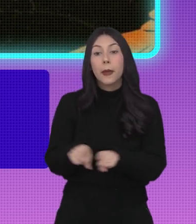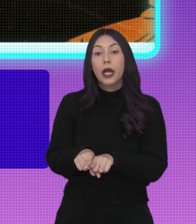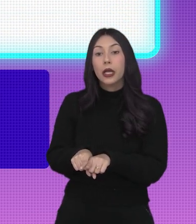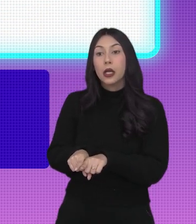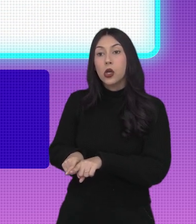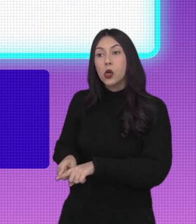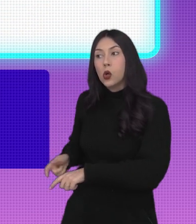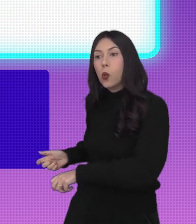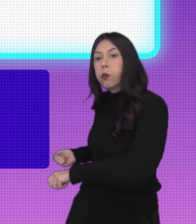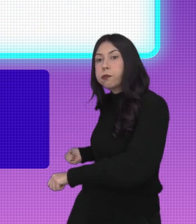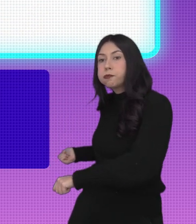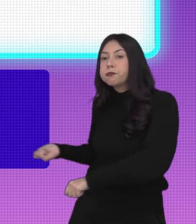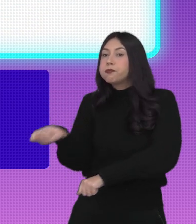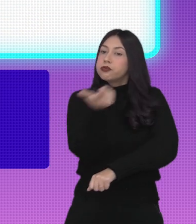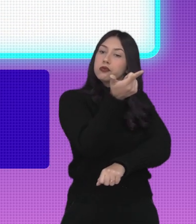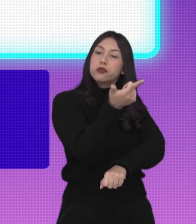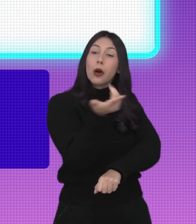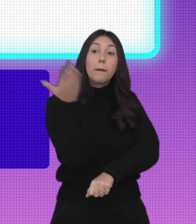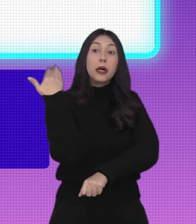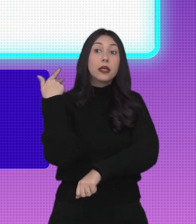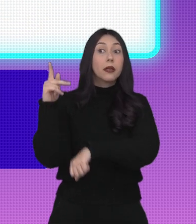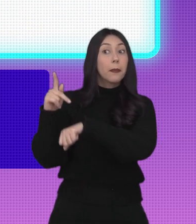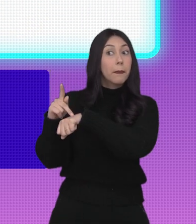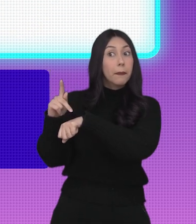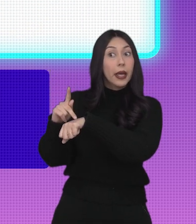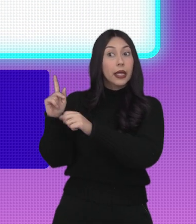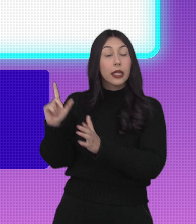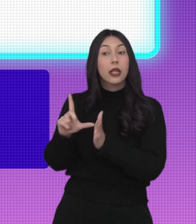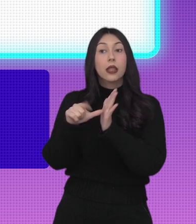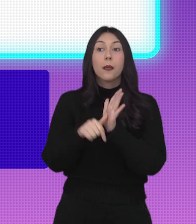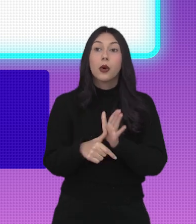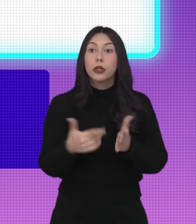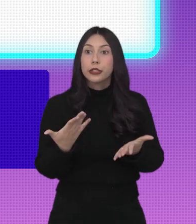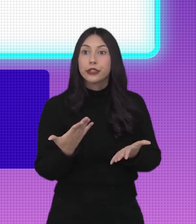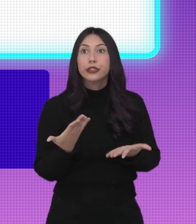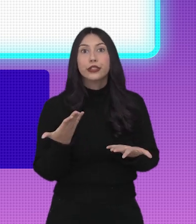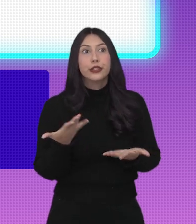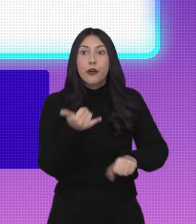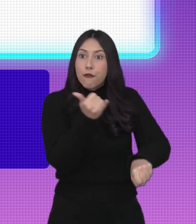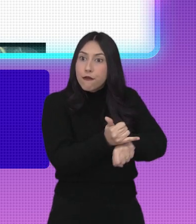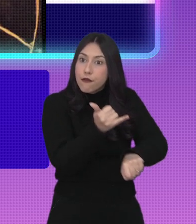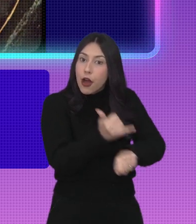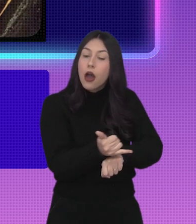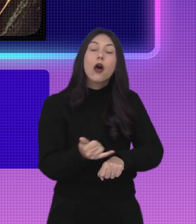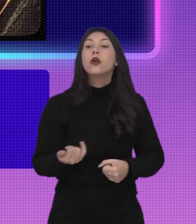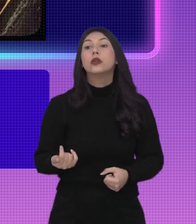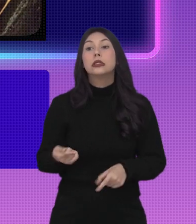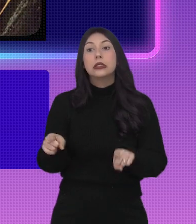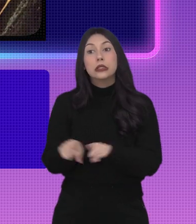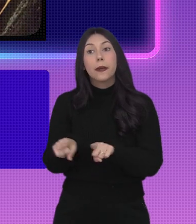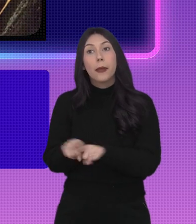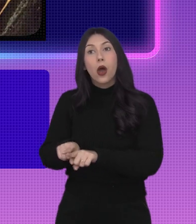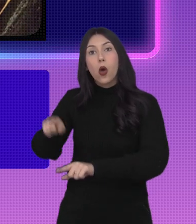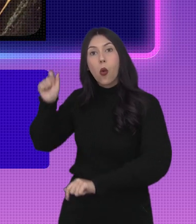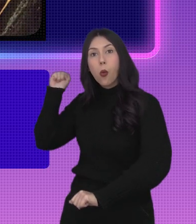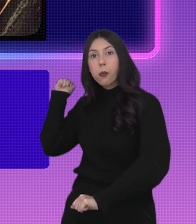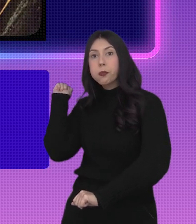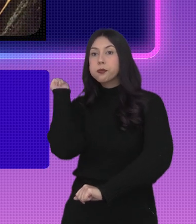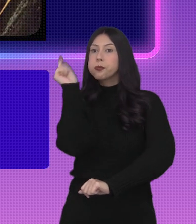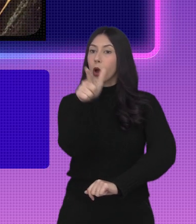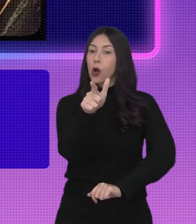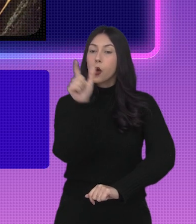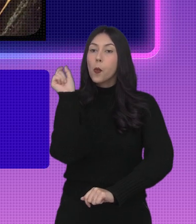disco, que era geralmente de pedra, depois passou a ser um disco de metal. O lançamento de dardo,